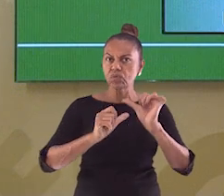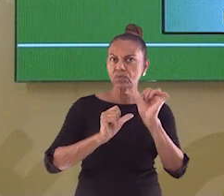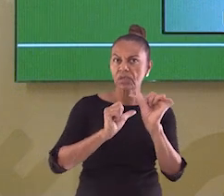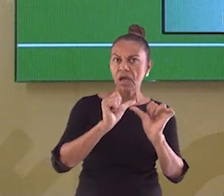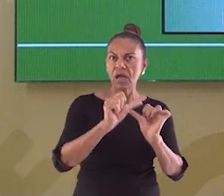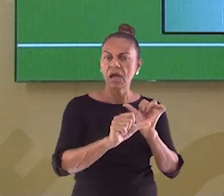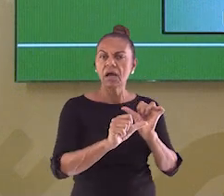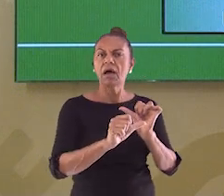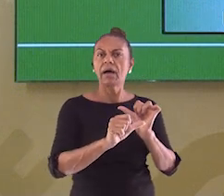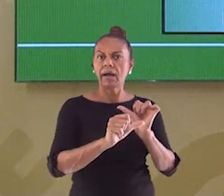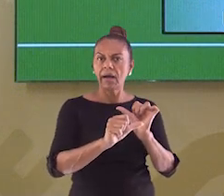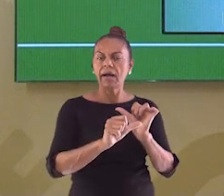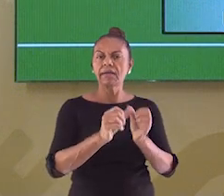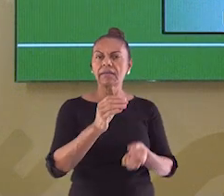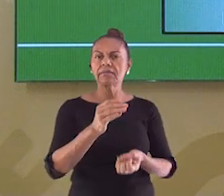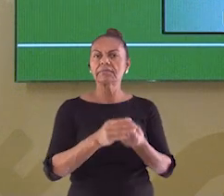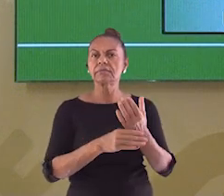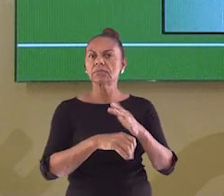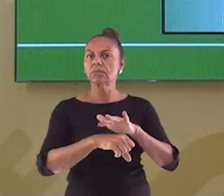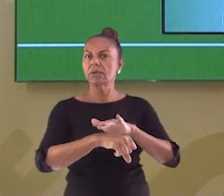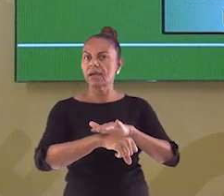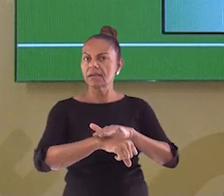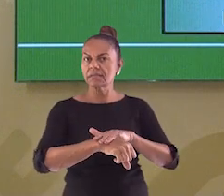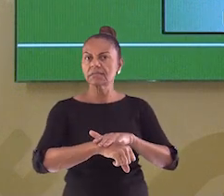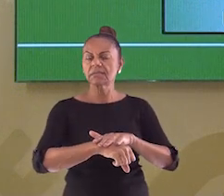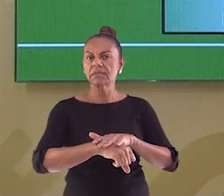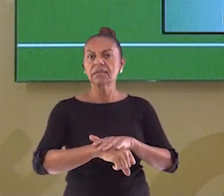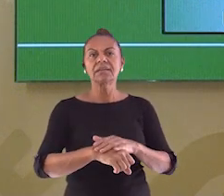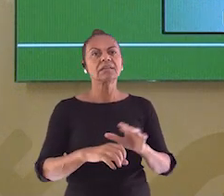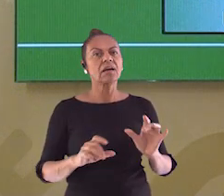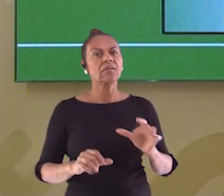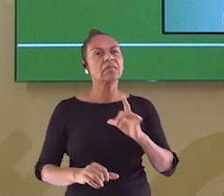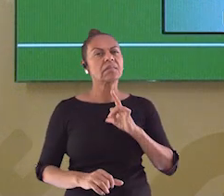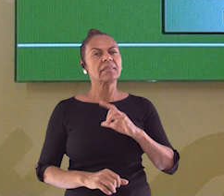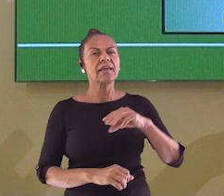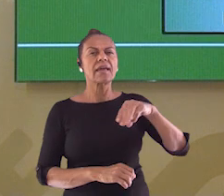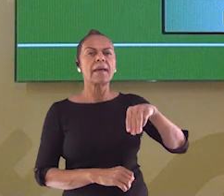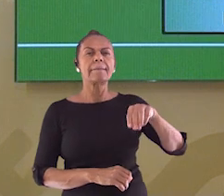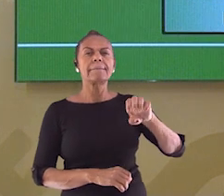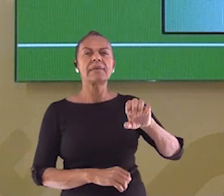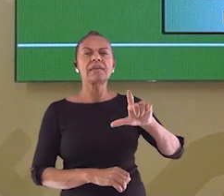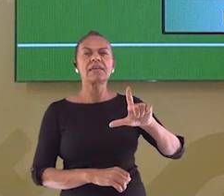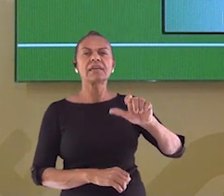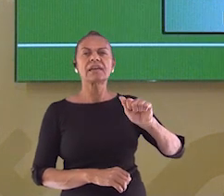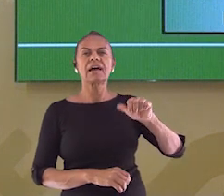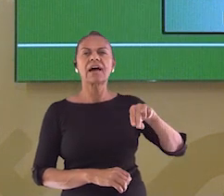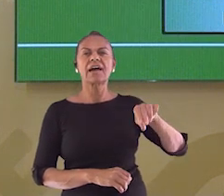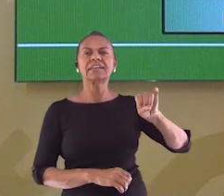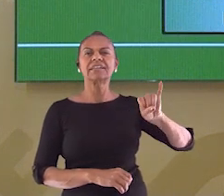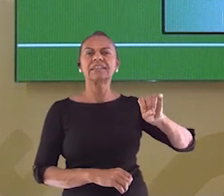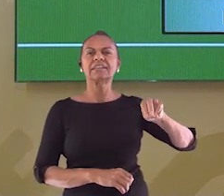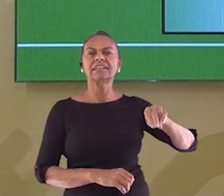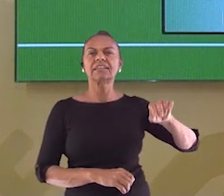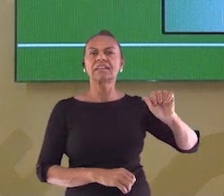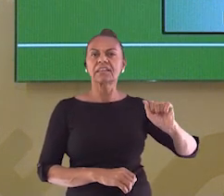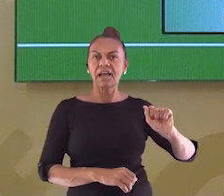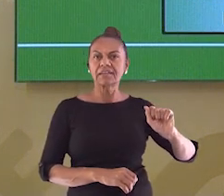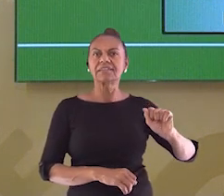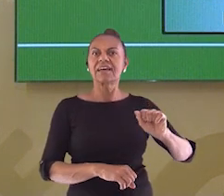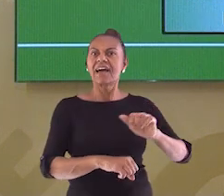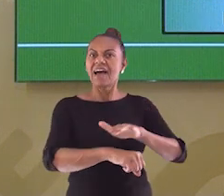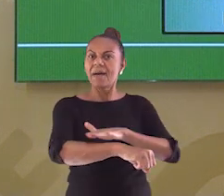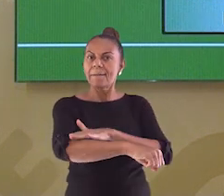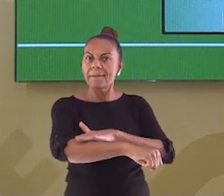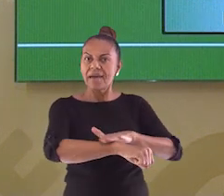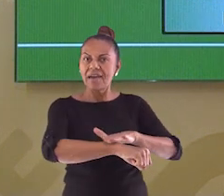Então a melanina é a proteína que forma uma pigmentação de coloração marrom. E é